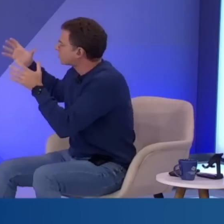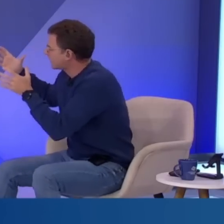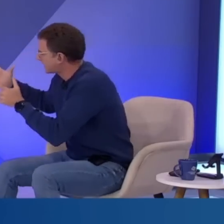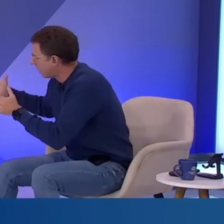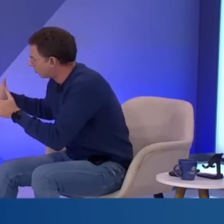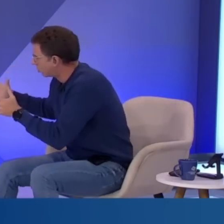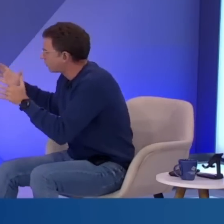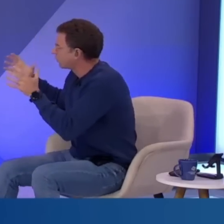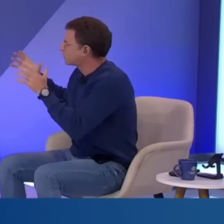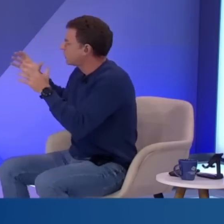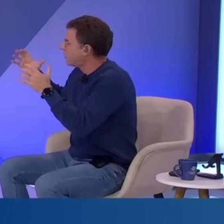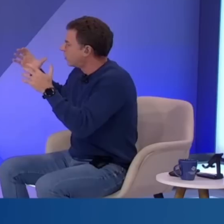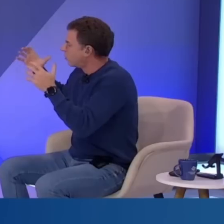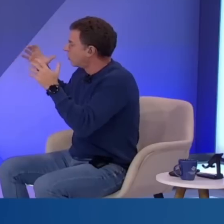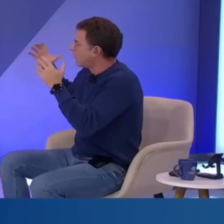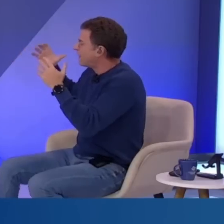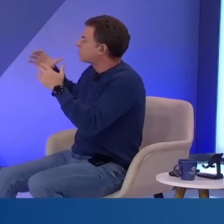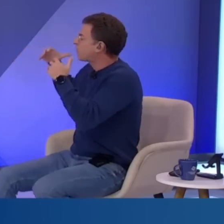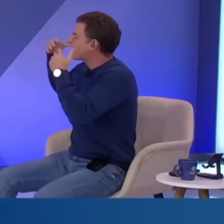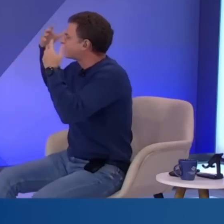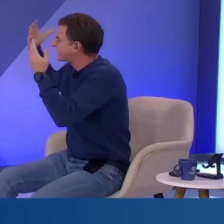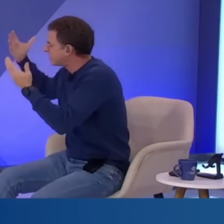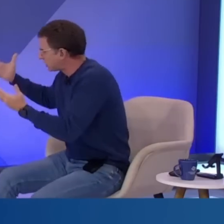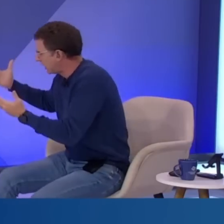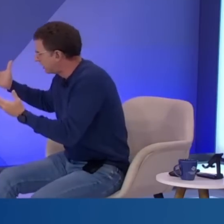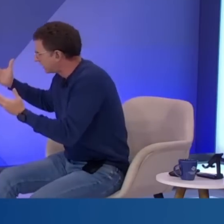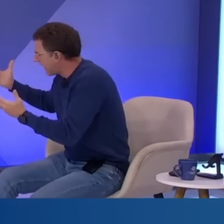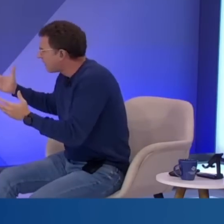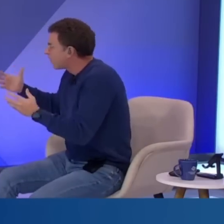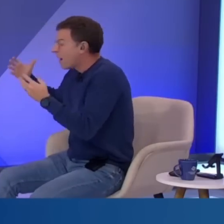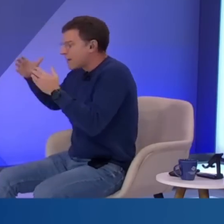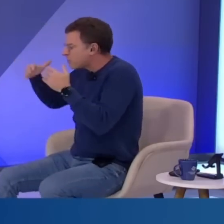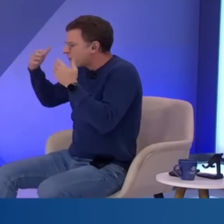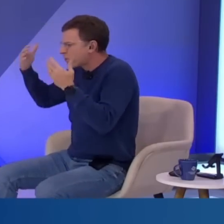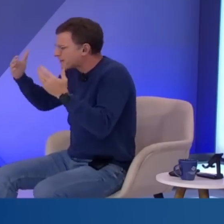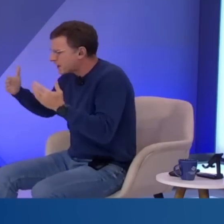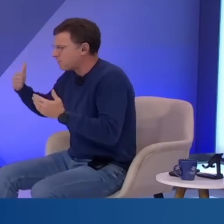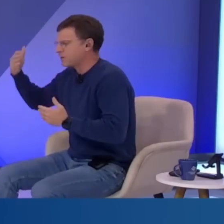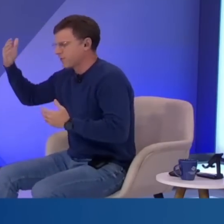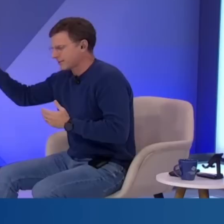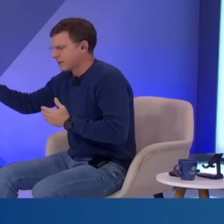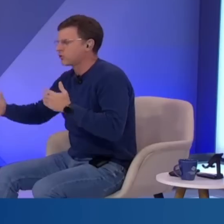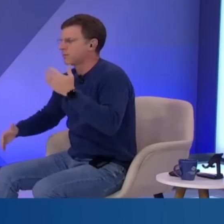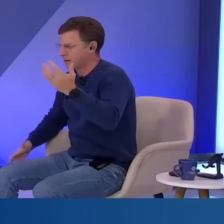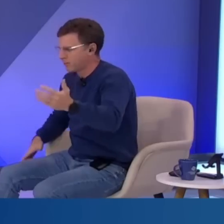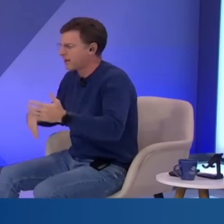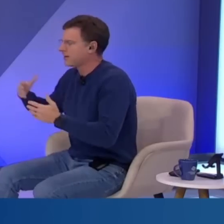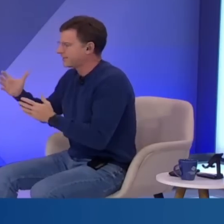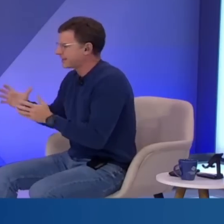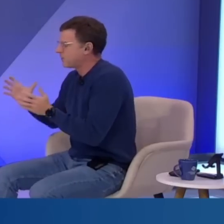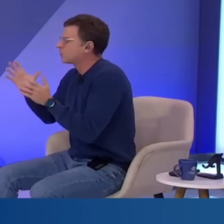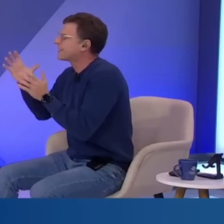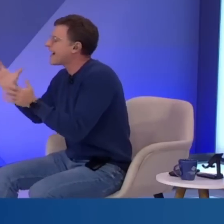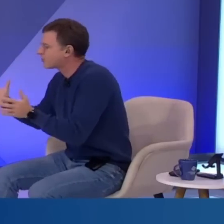presidente do Banco Central, Ju, que fosse uma mente progressista, tá? Com a mesma preocupação de inflação, de pleno